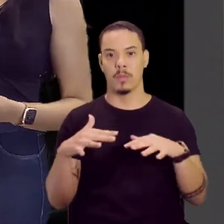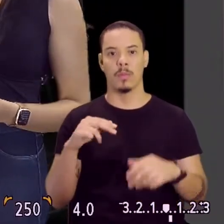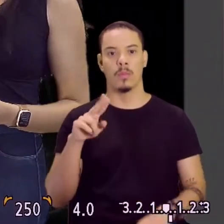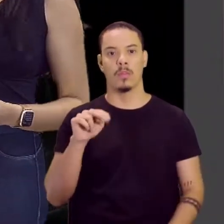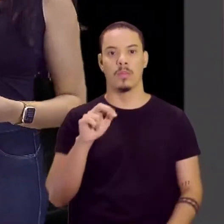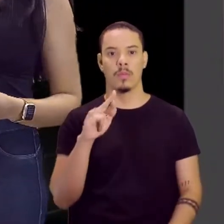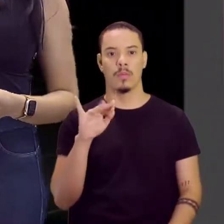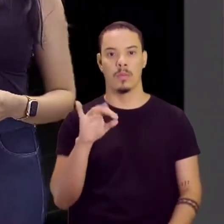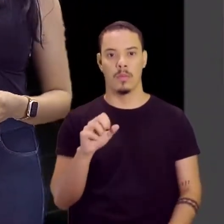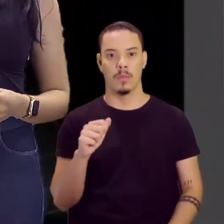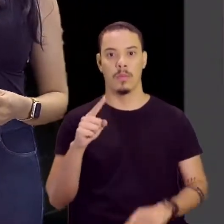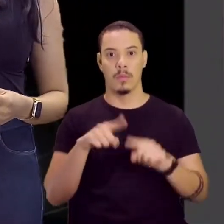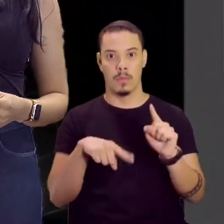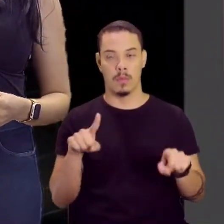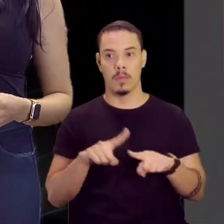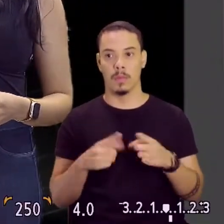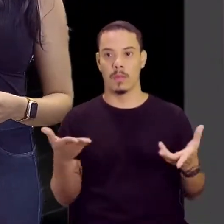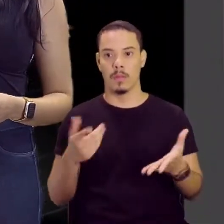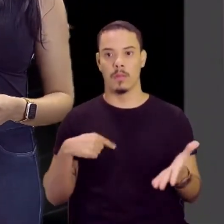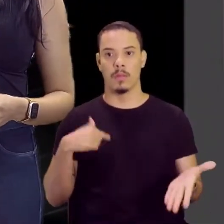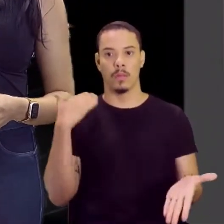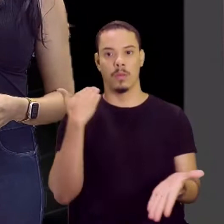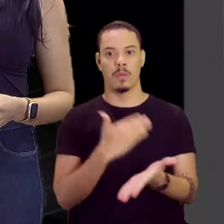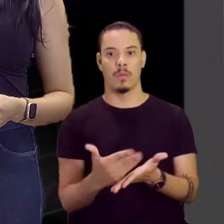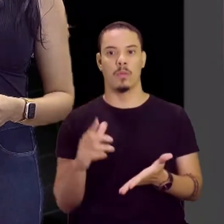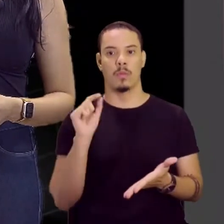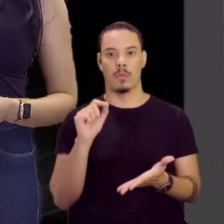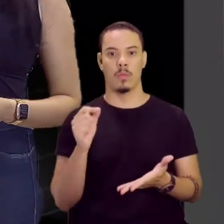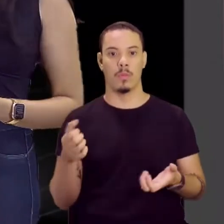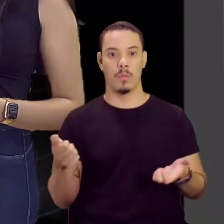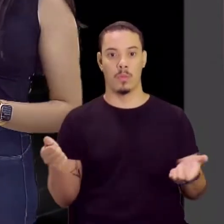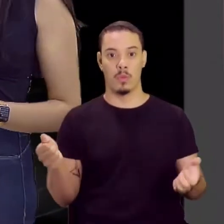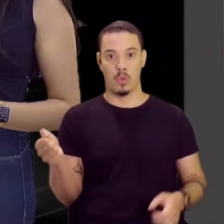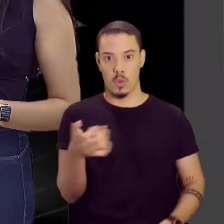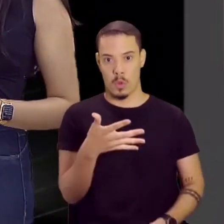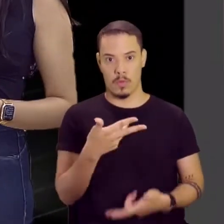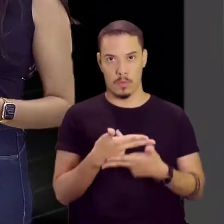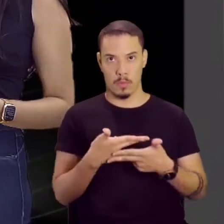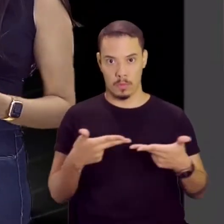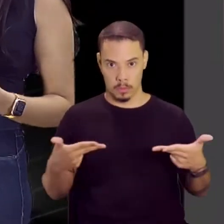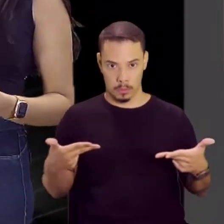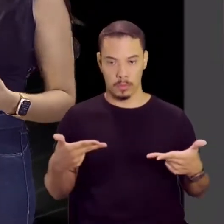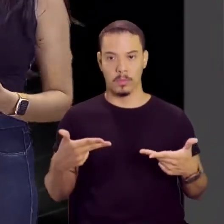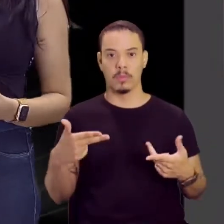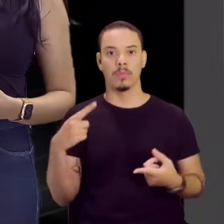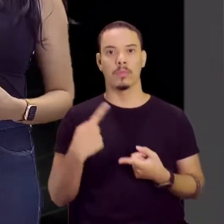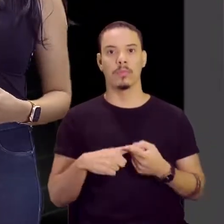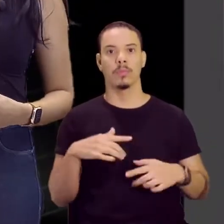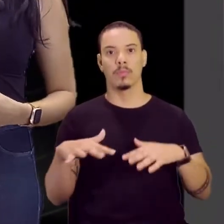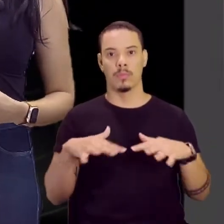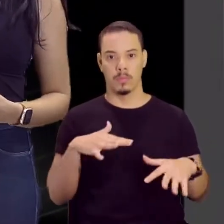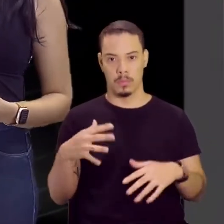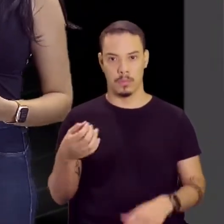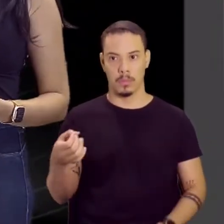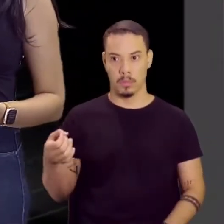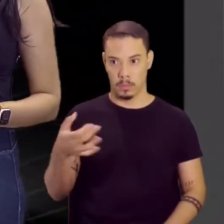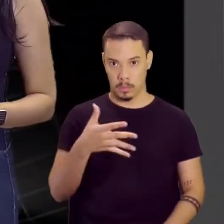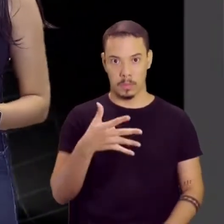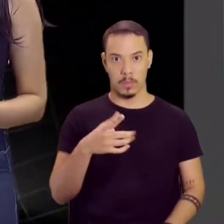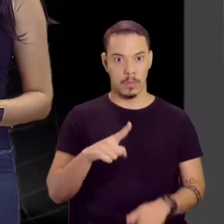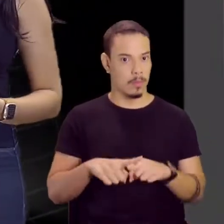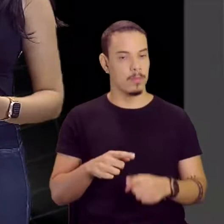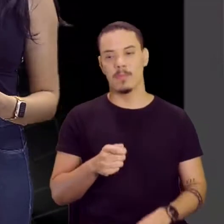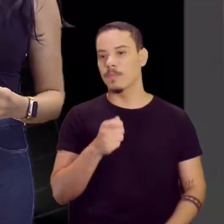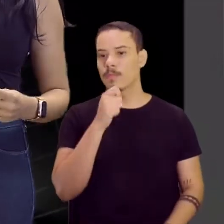uniformemente variado, só que agora a gente vai começar com uma coisa nova, né? Isso, uma coisinha nova. É um movimento uniformemente variado, mas não é um